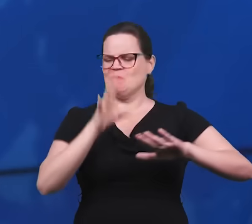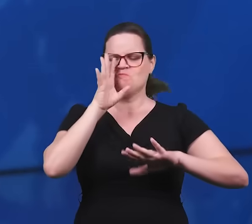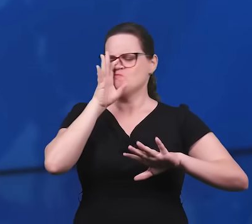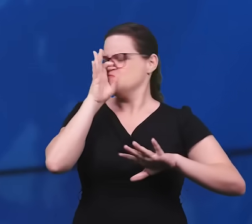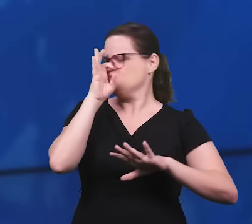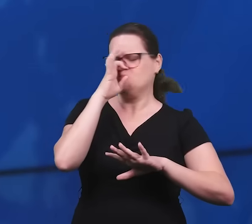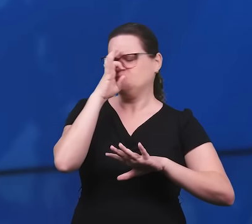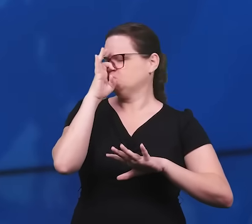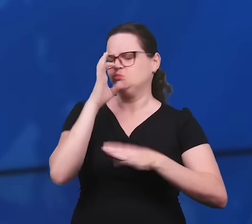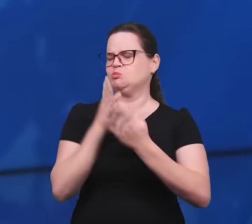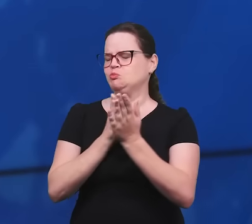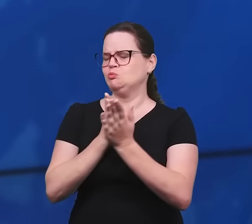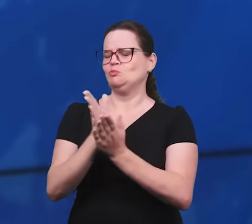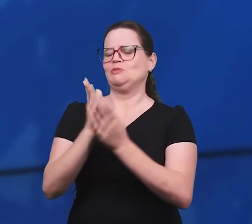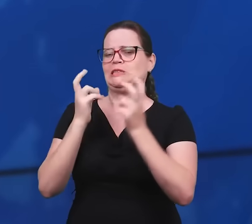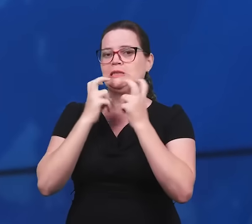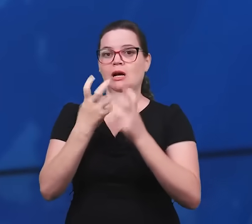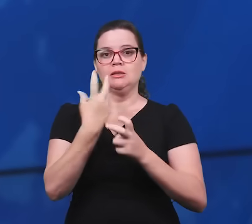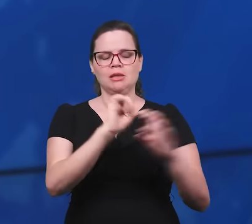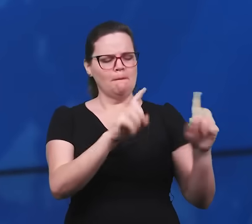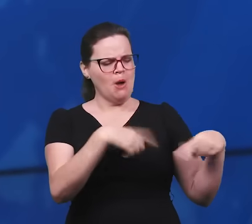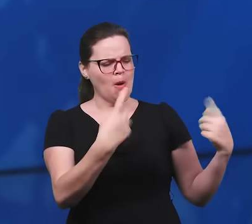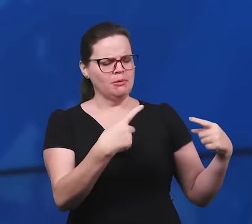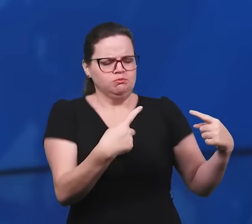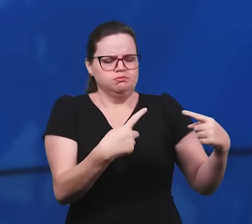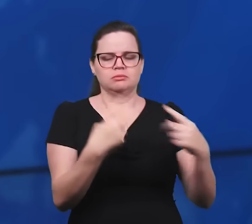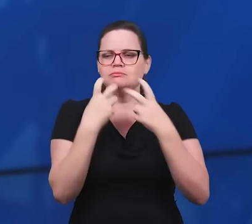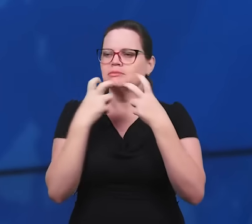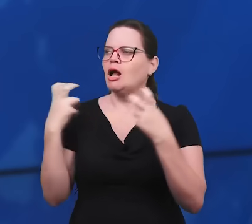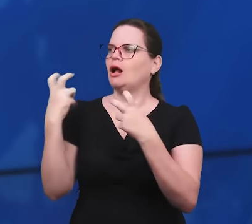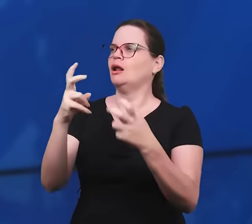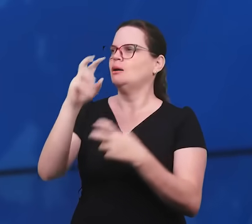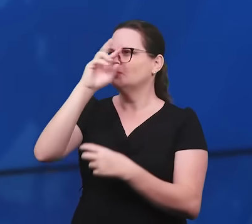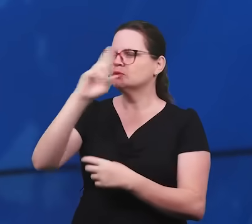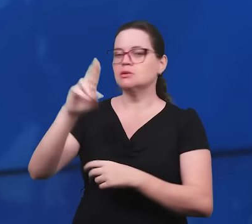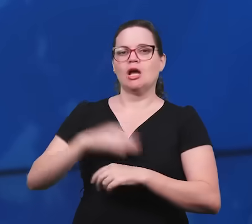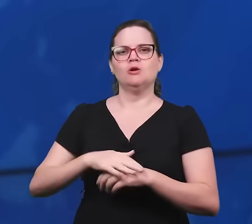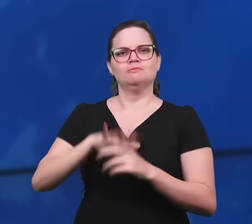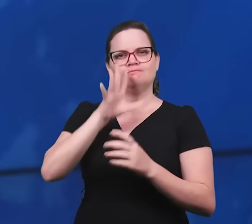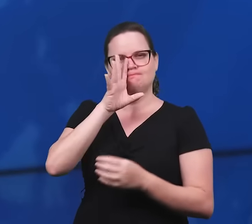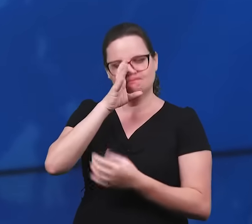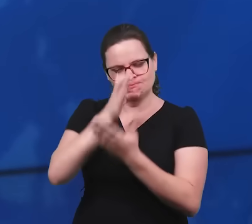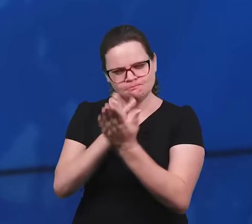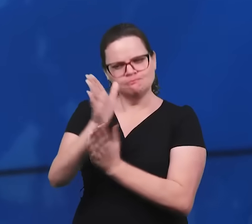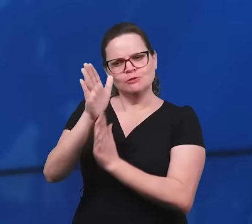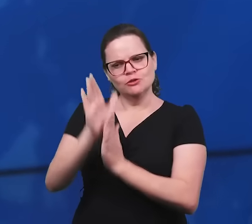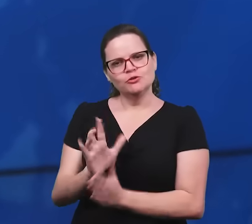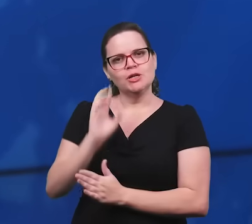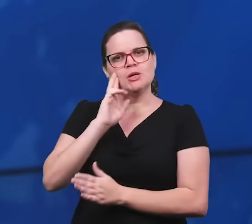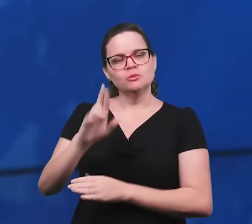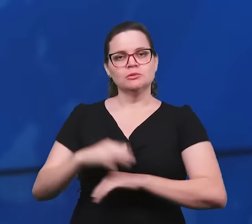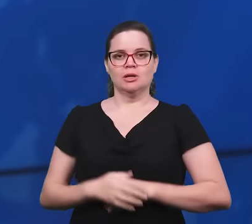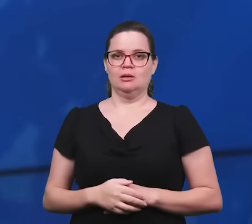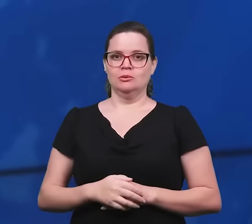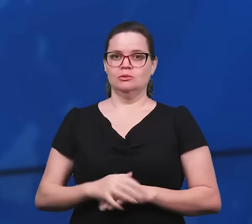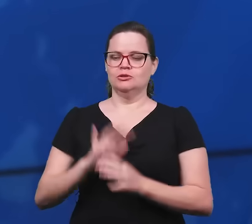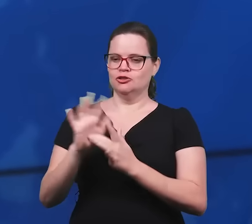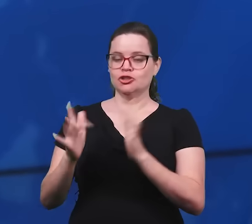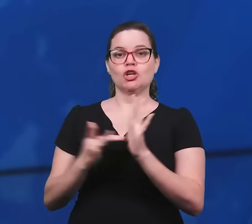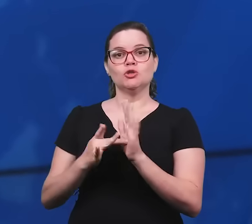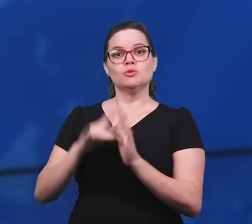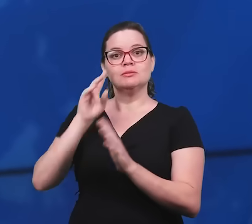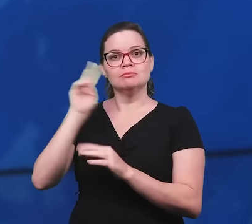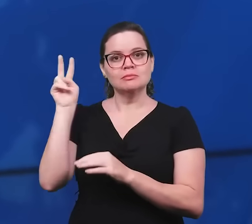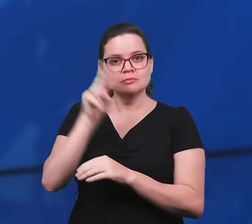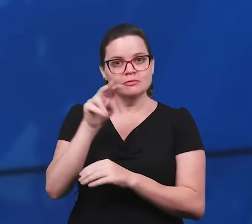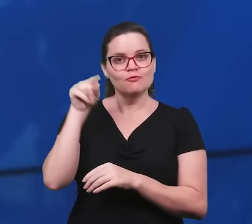As oposições se levantaram, clame cada vez mais. As dificuldades te cercam, clame cada vez mais. Jesus